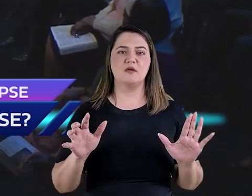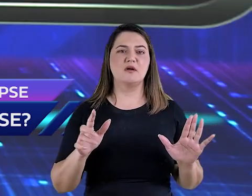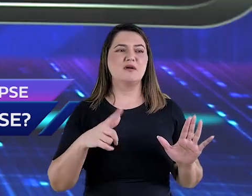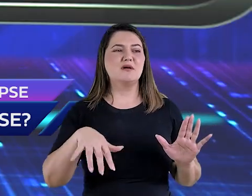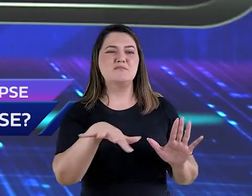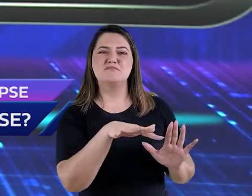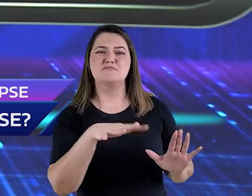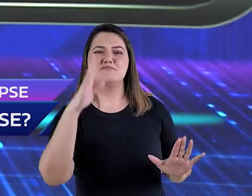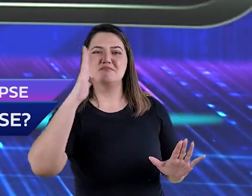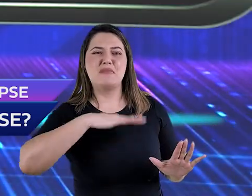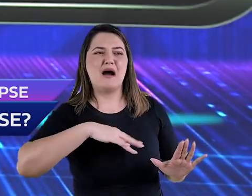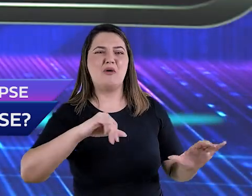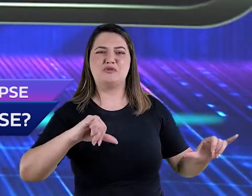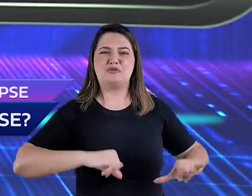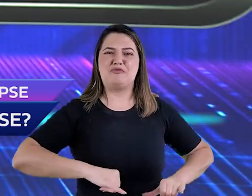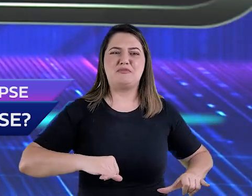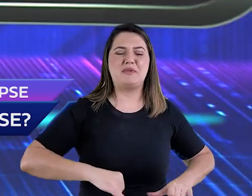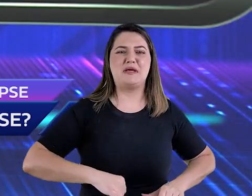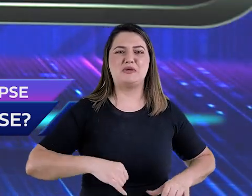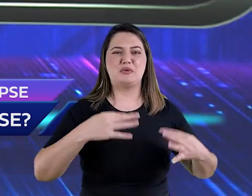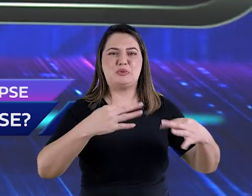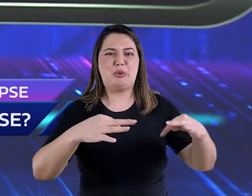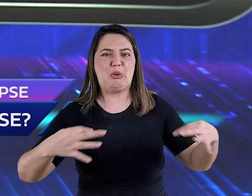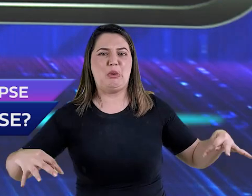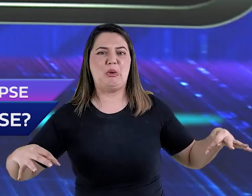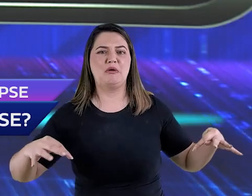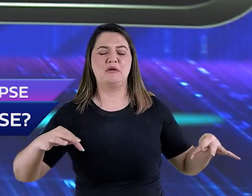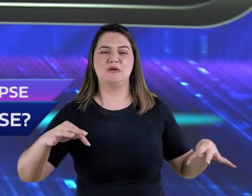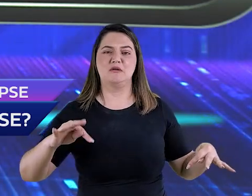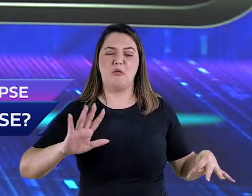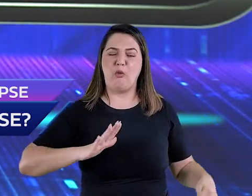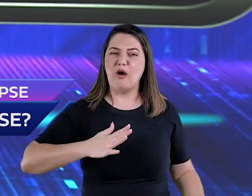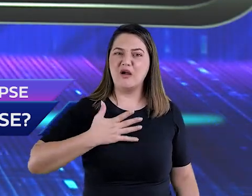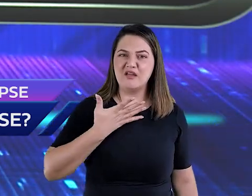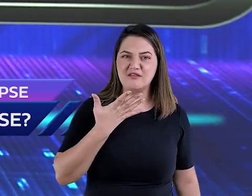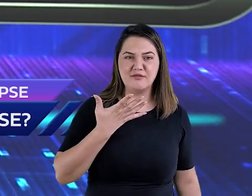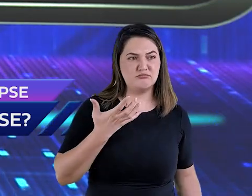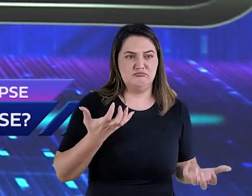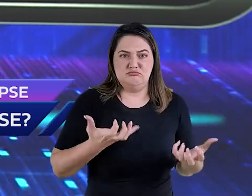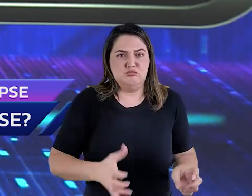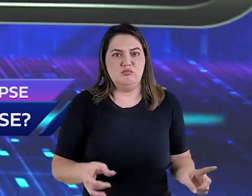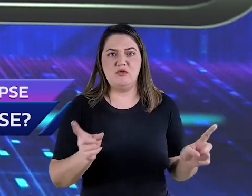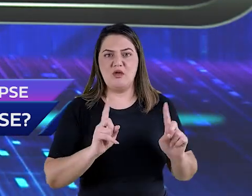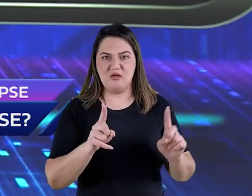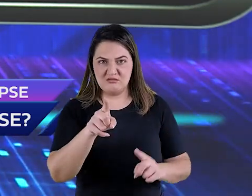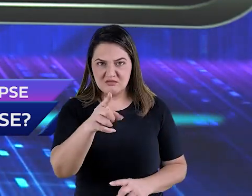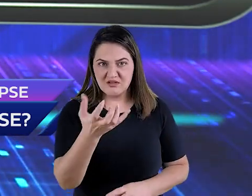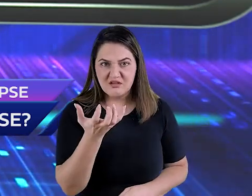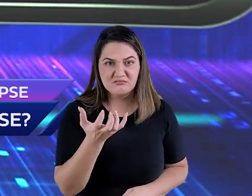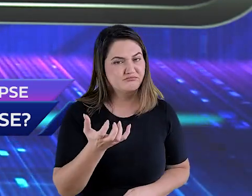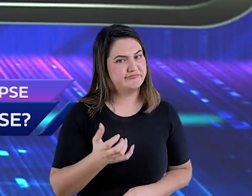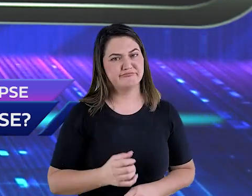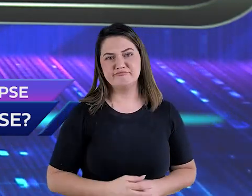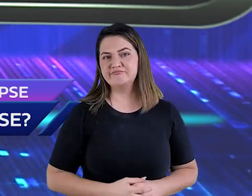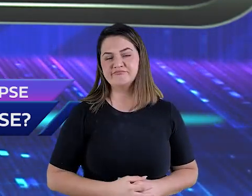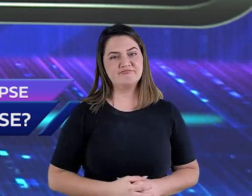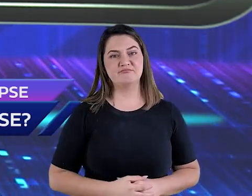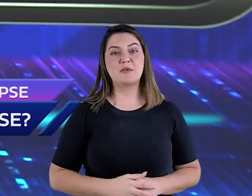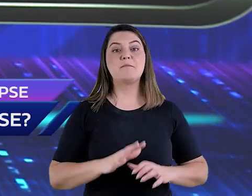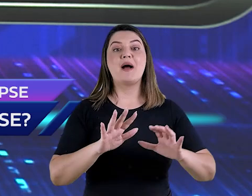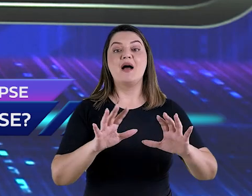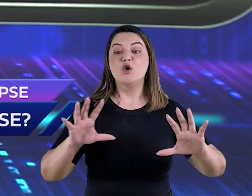viver esse martírio, sofrimento, esse verdadeiro inferno na terra como consequência dessas